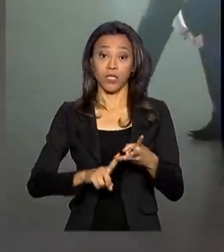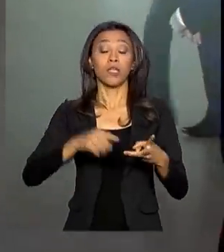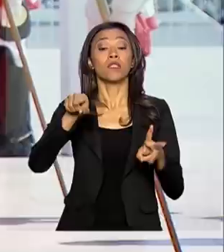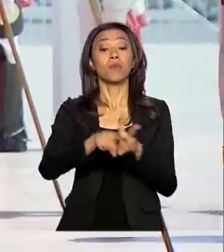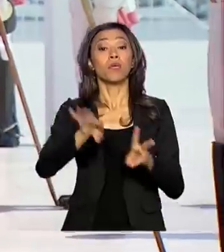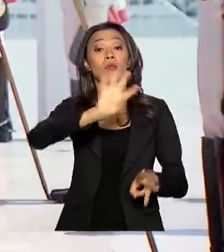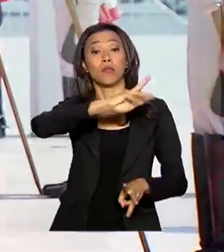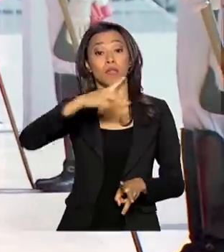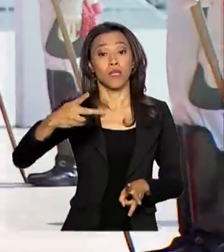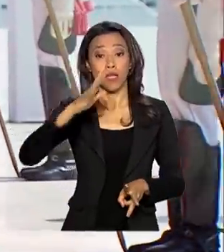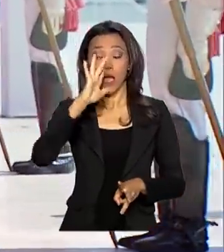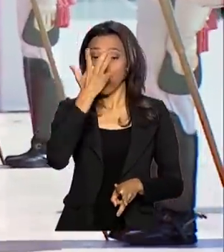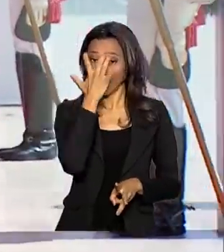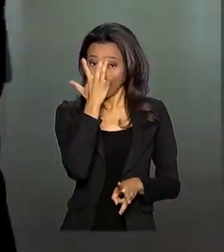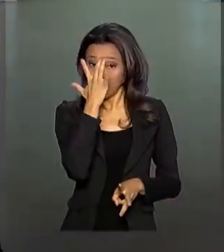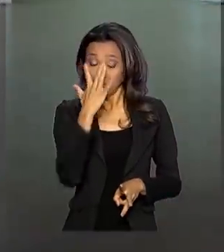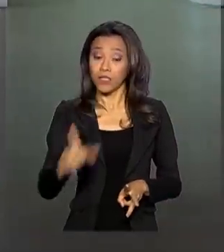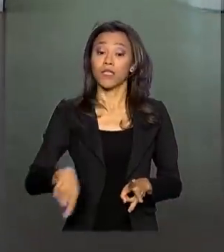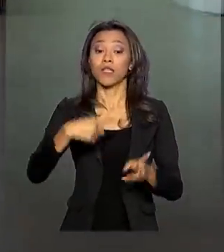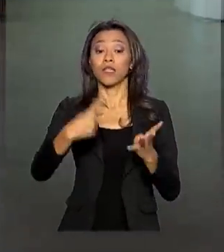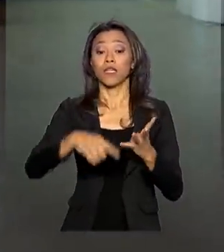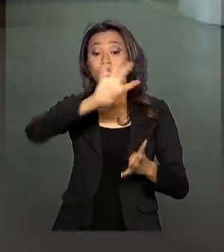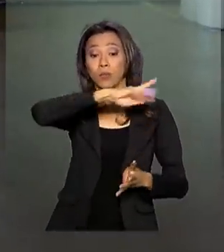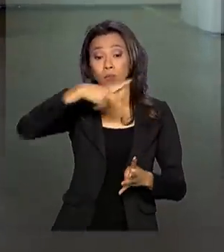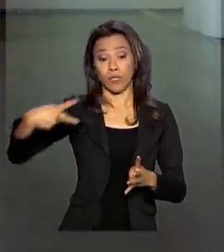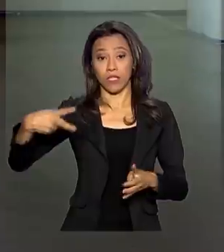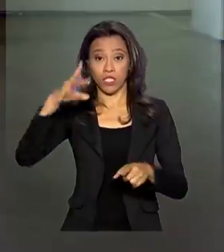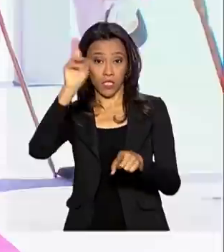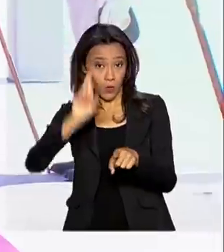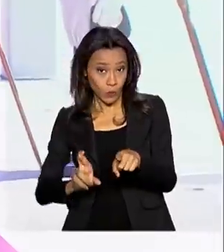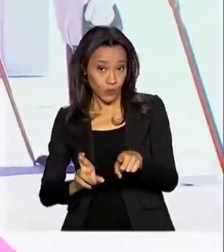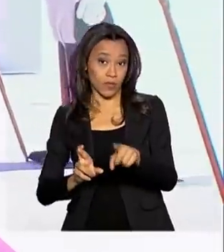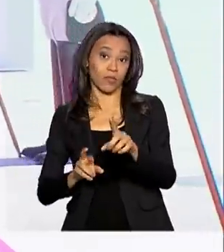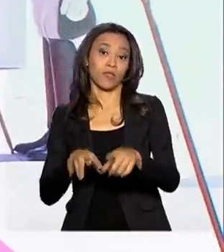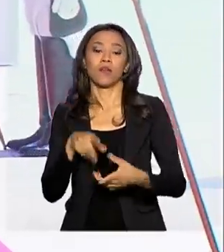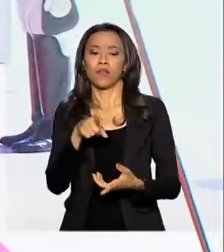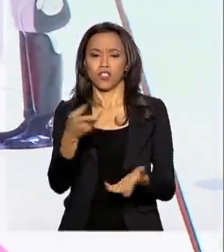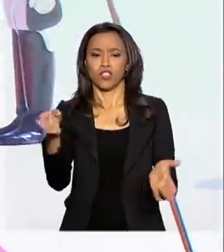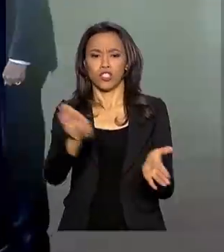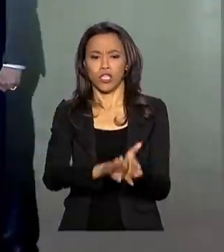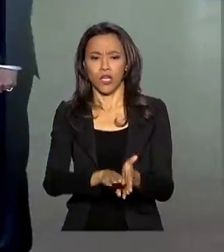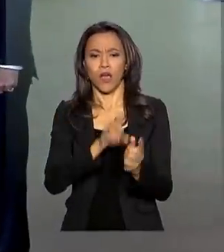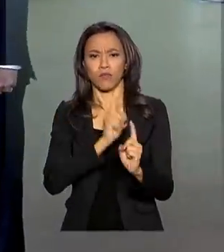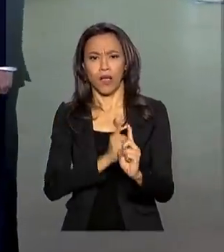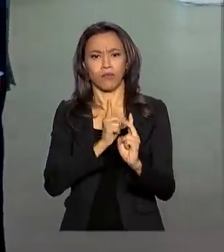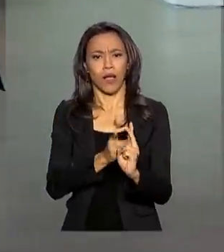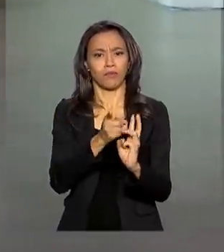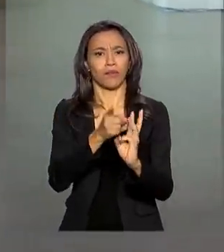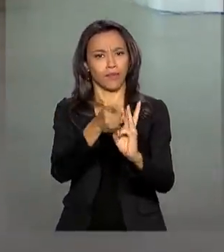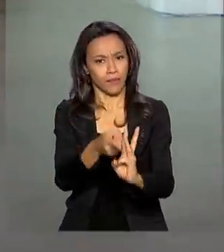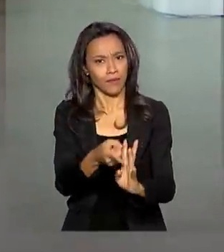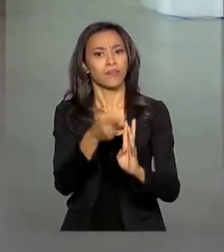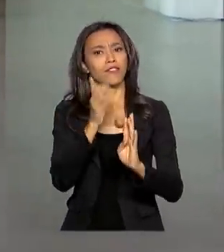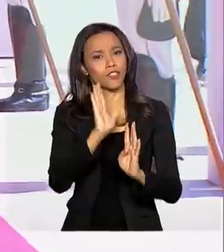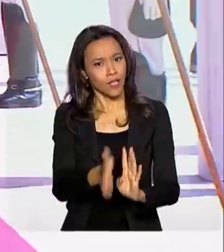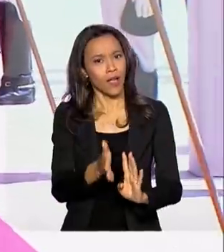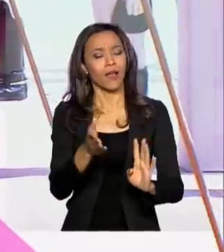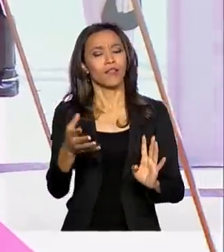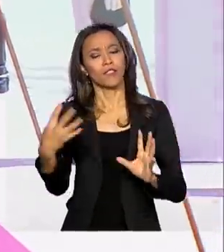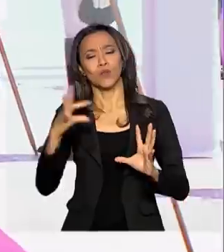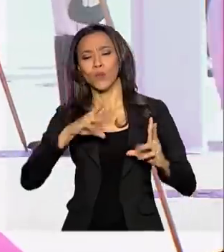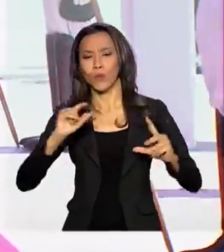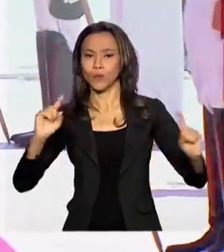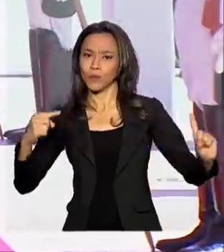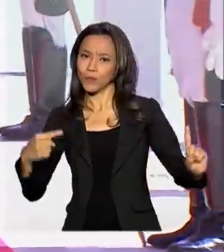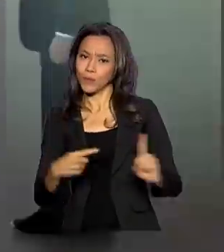área andré mode e o presidente da rússia vladimir cut eles chegaram nesta ordem que eu falei e todos foram recebidos pelo presidente